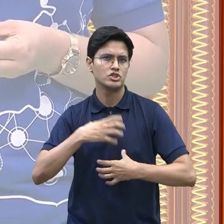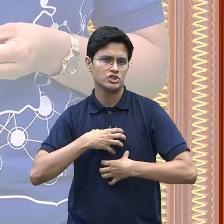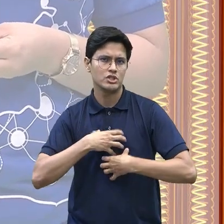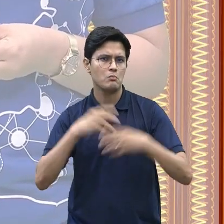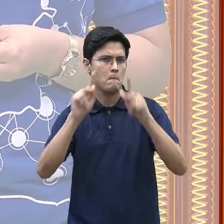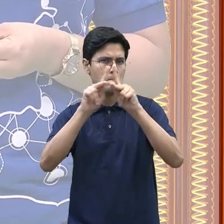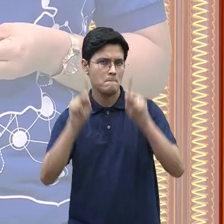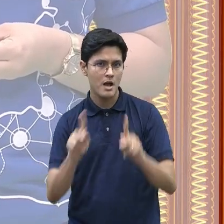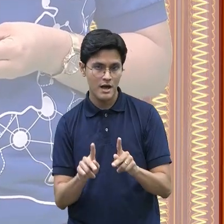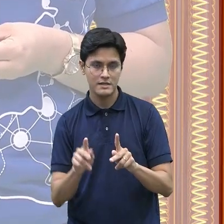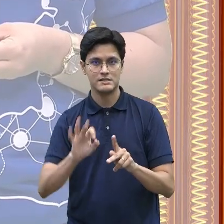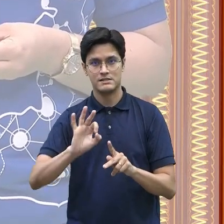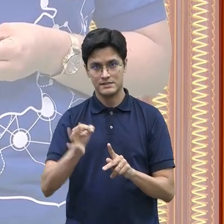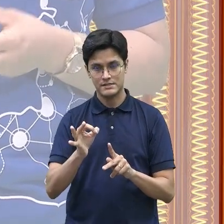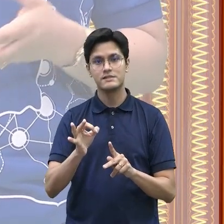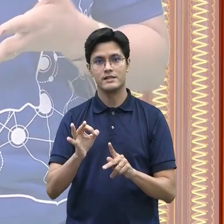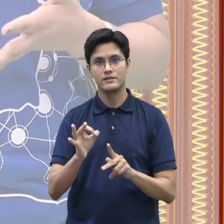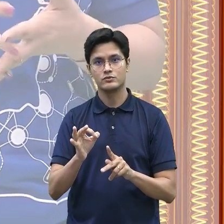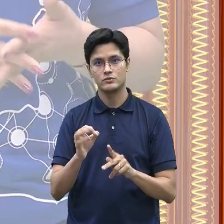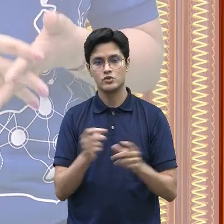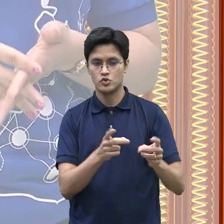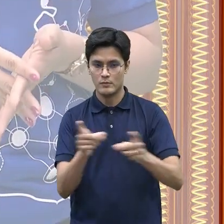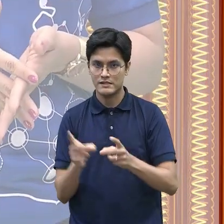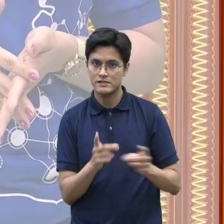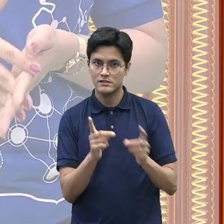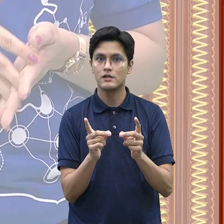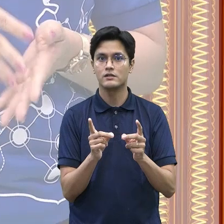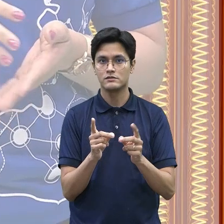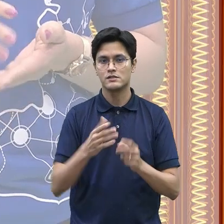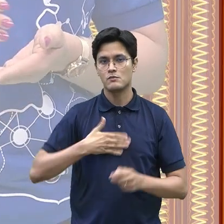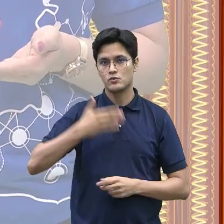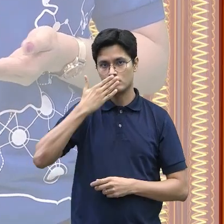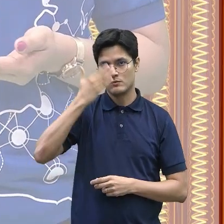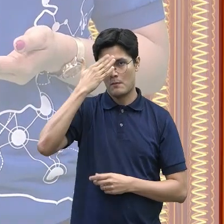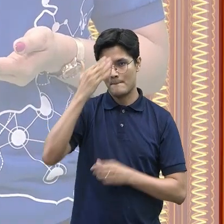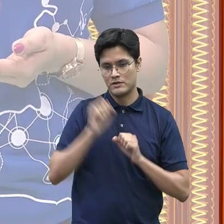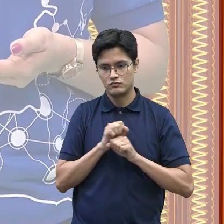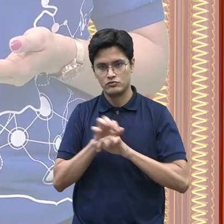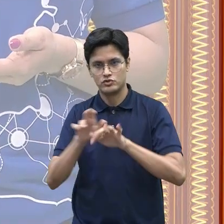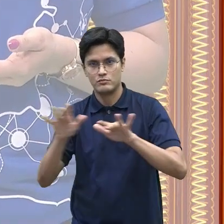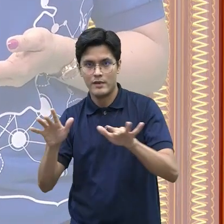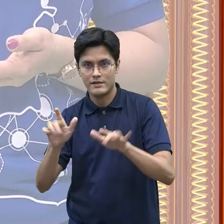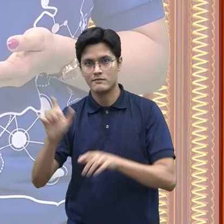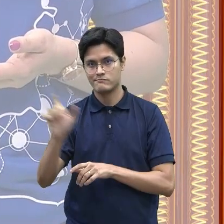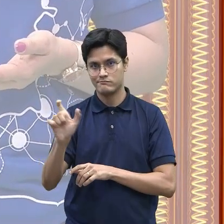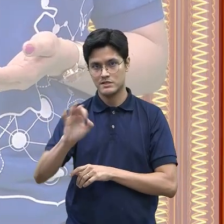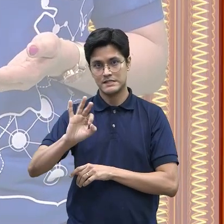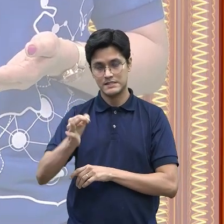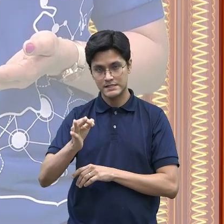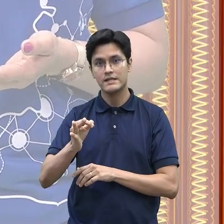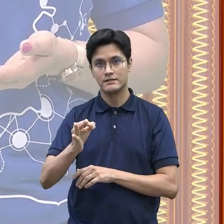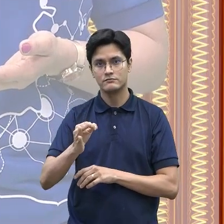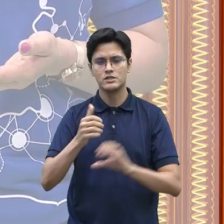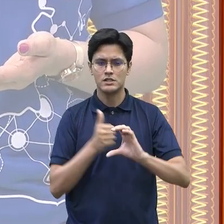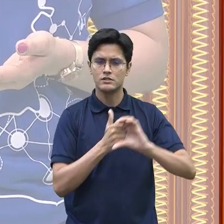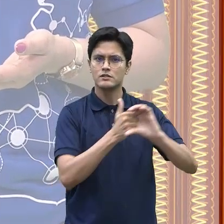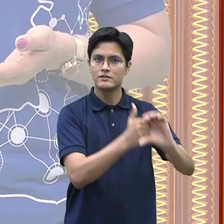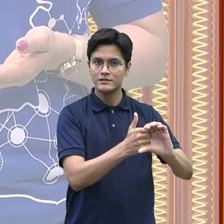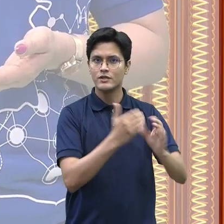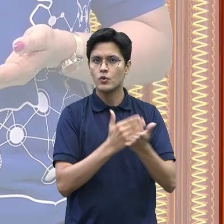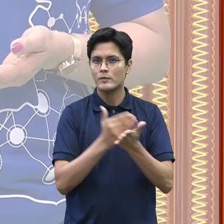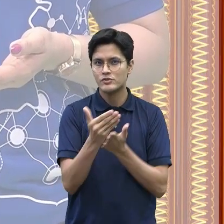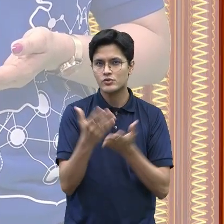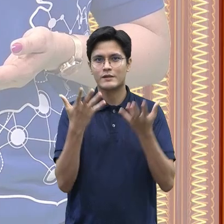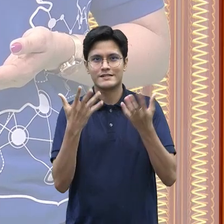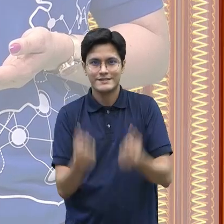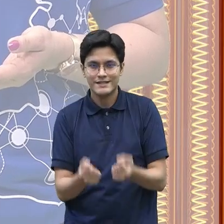pelos comerciantes muçulmanos. E a cristã, nós vamos observar a sua maior adesão a partir do século XV.